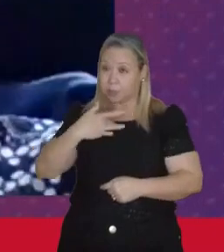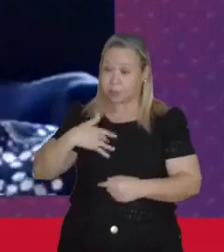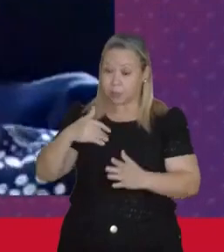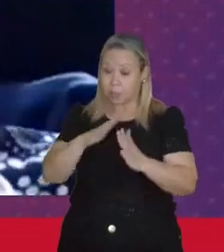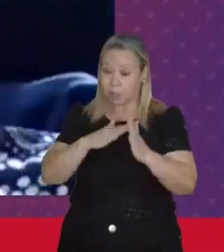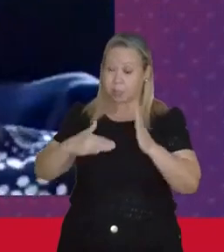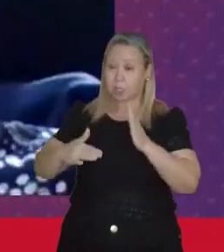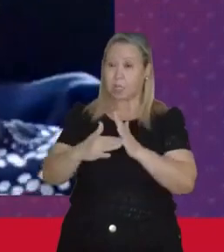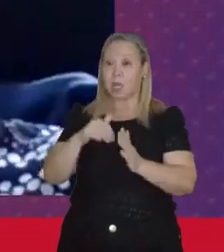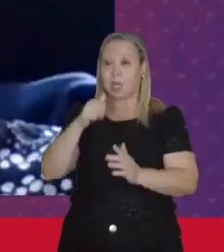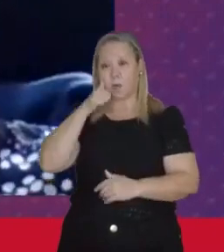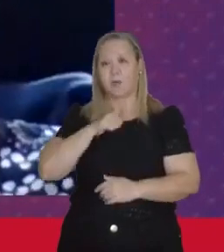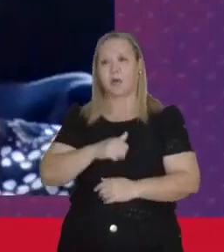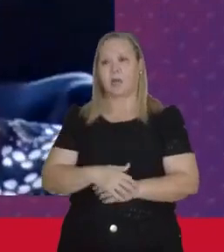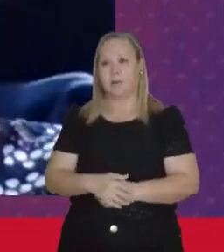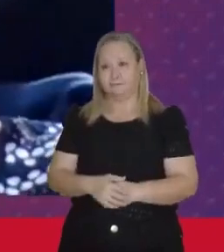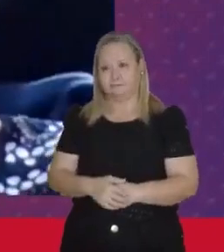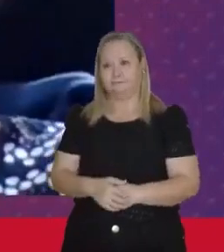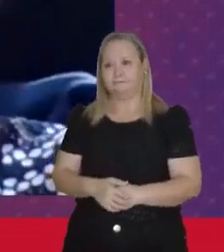integral da mulher.